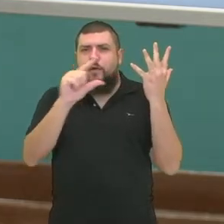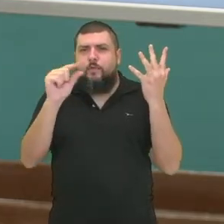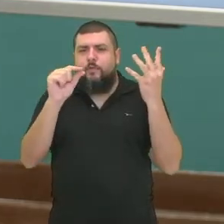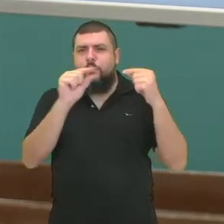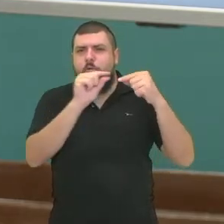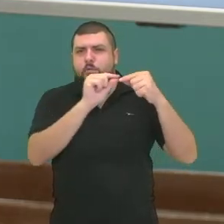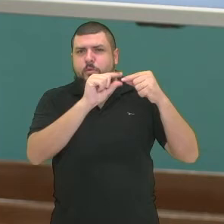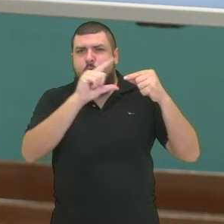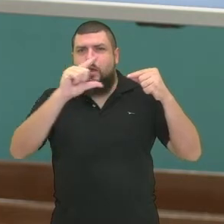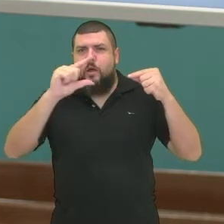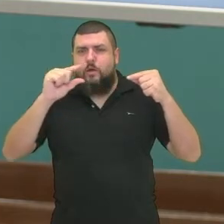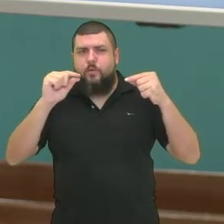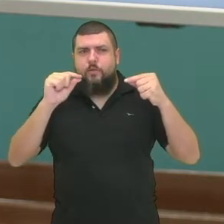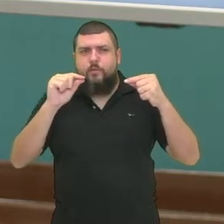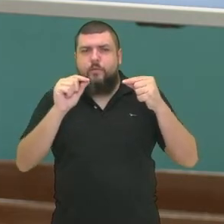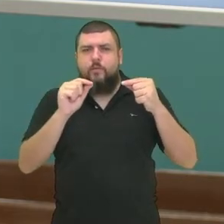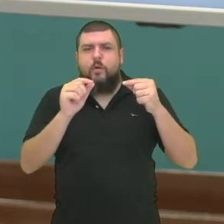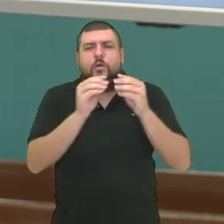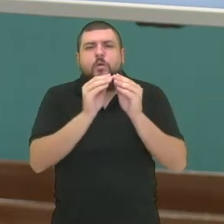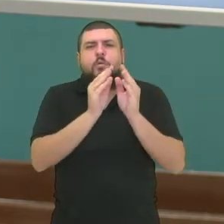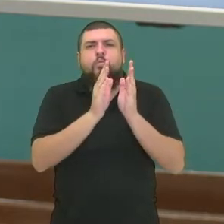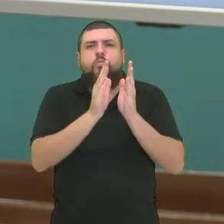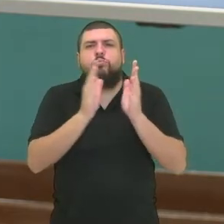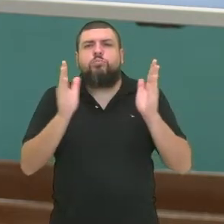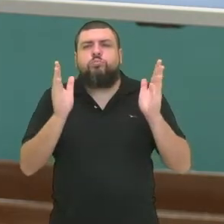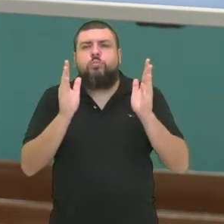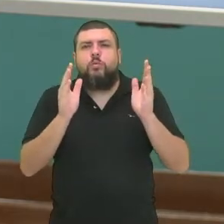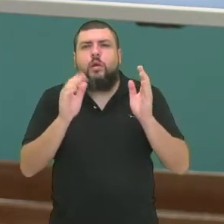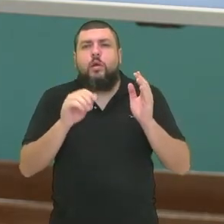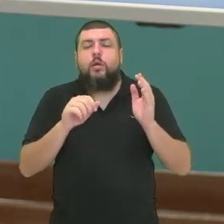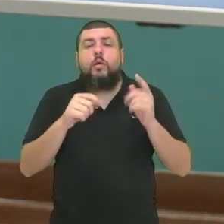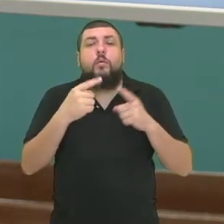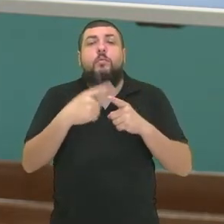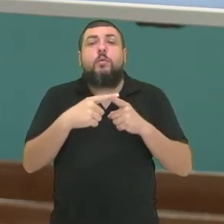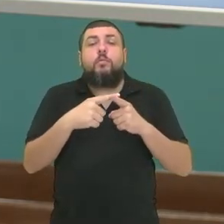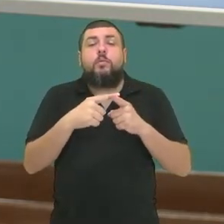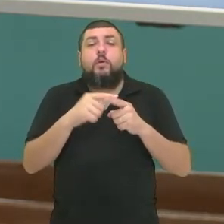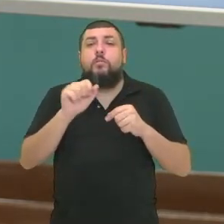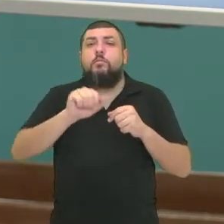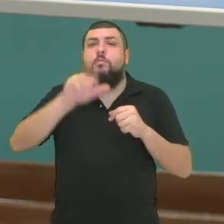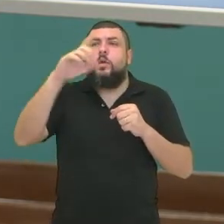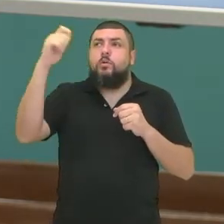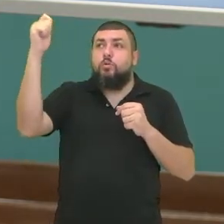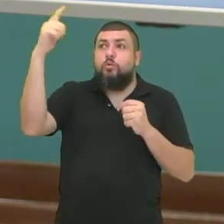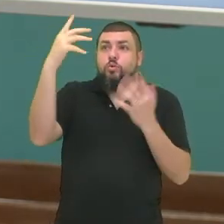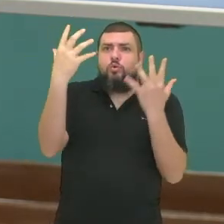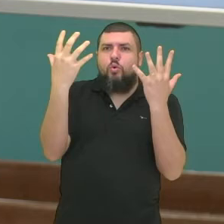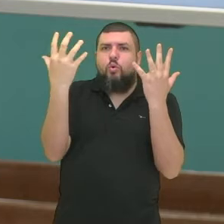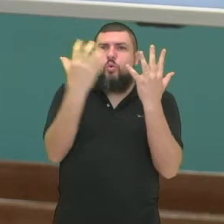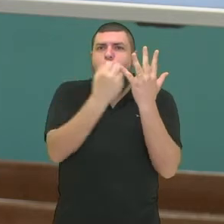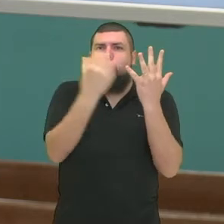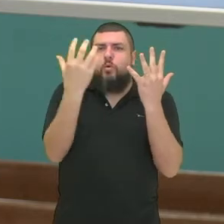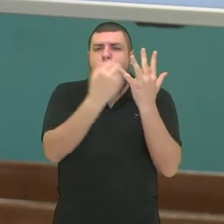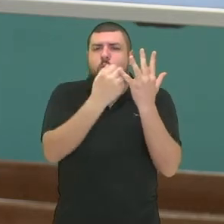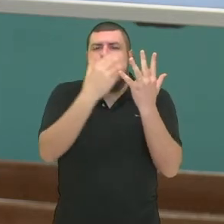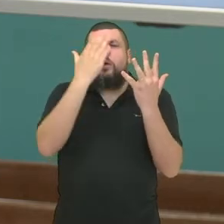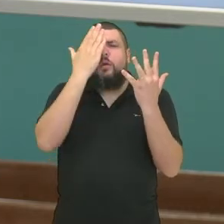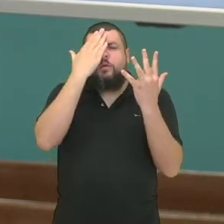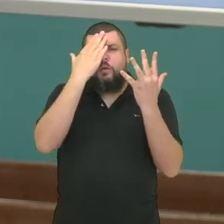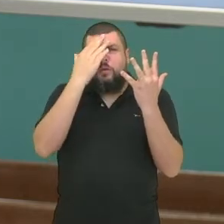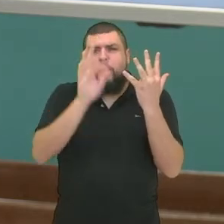as latifoliadas são plantas mais largas para captar mais luminosidade, mais luz do sol. Sabemos que as plantas fazem